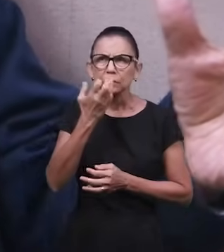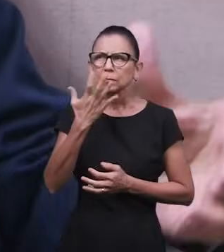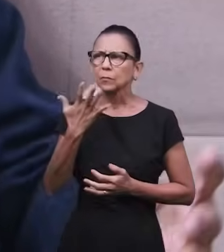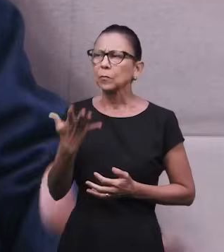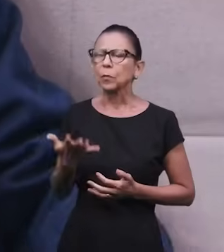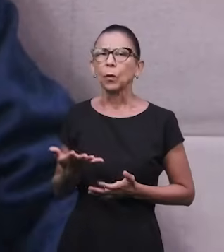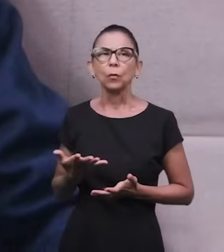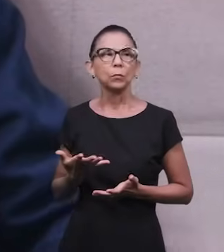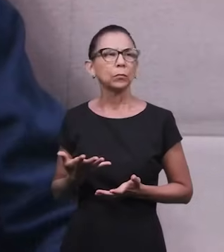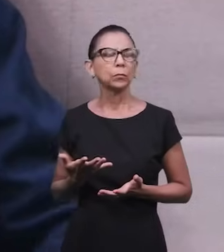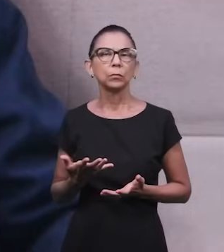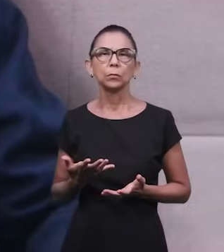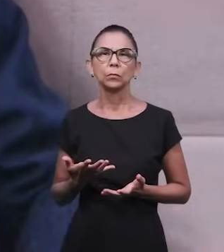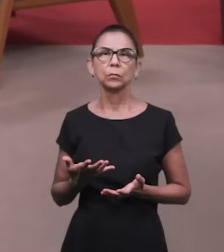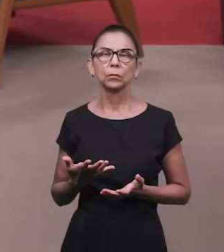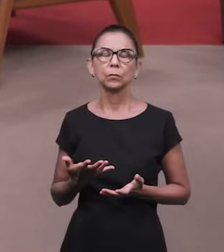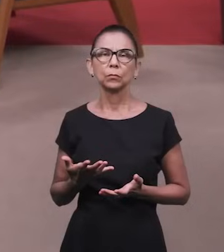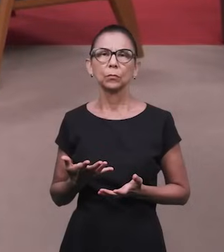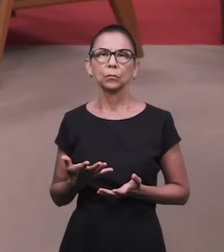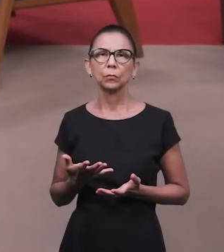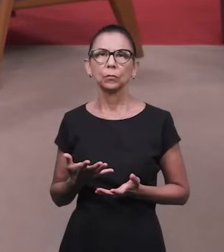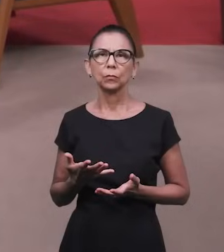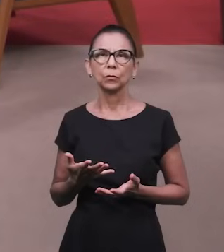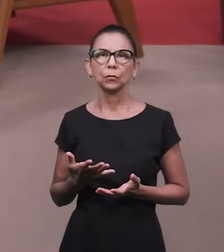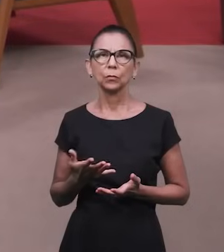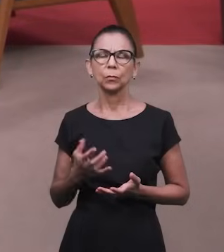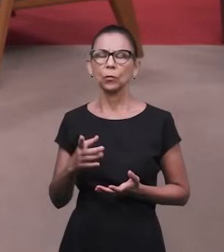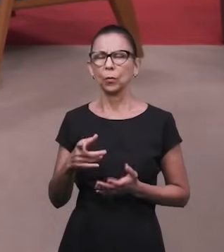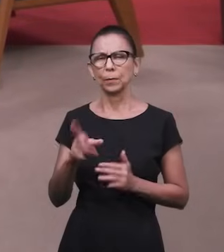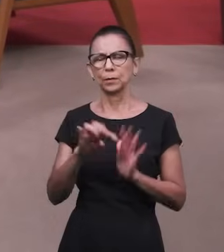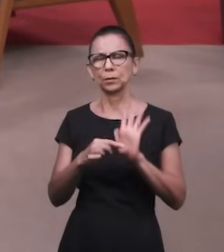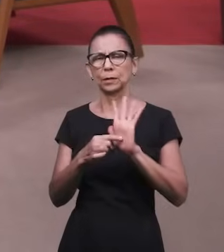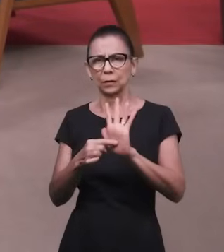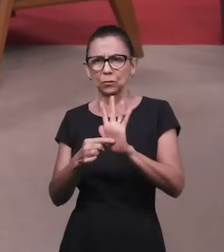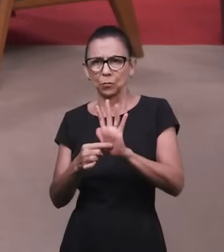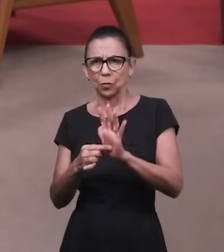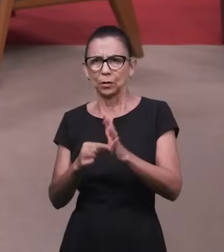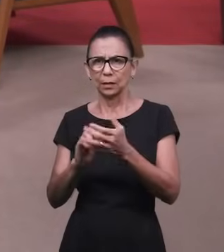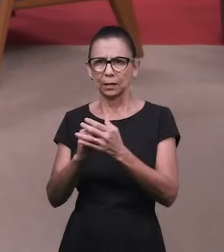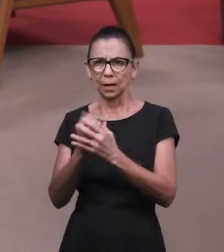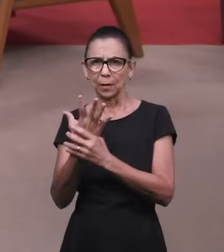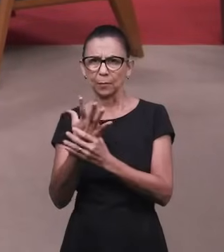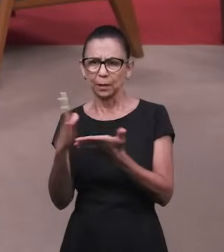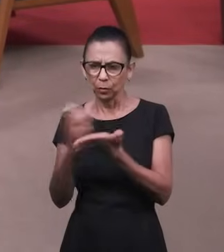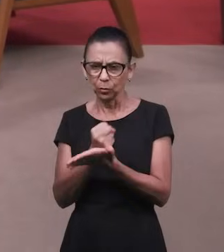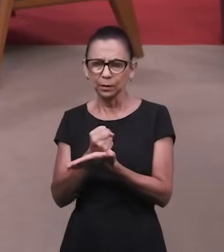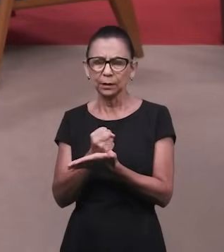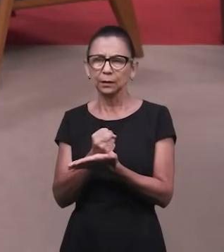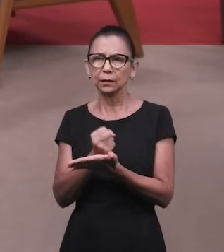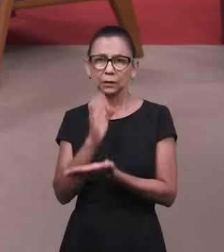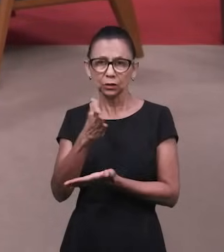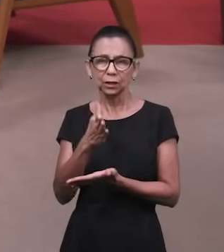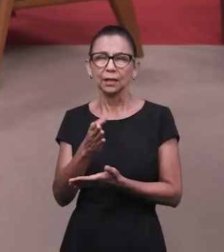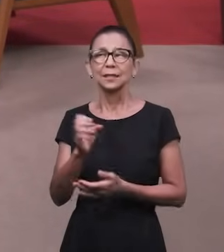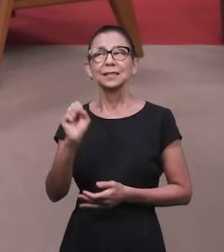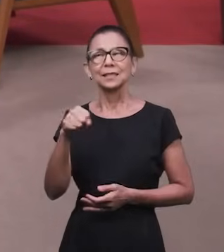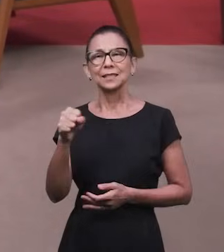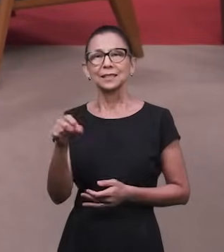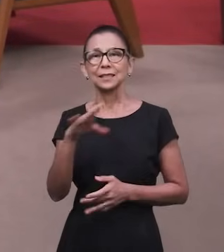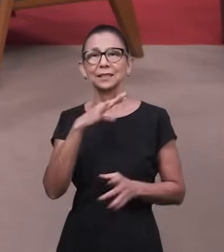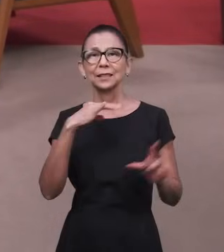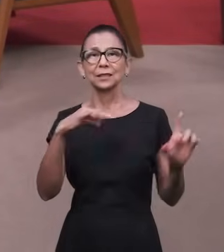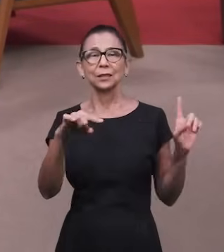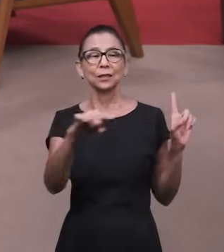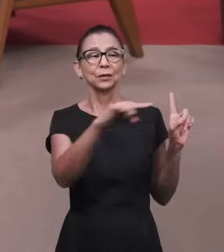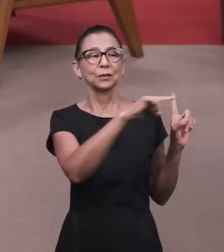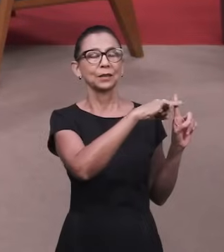Mas aqui diz que a mirra já foi colhida. Já foi colhida no Calvário, Amém. no Getsêmani, né? Então já foi colhida a palavra,